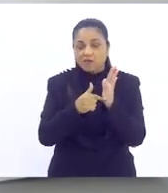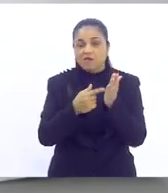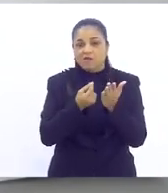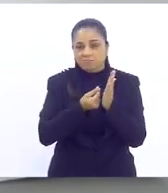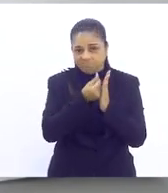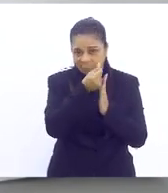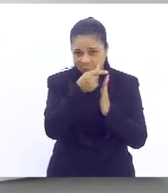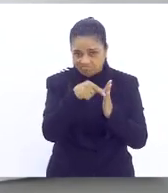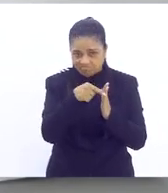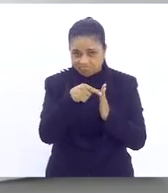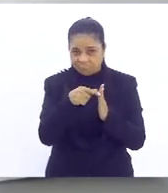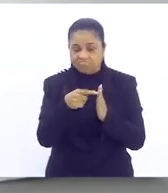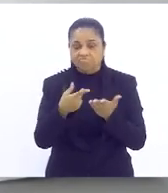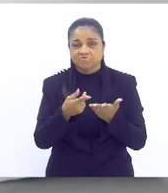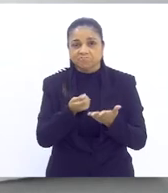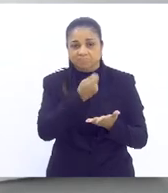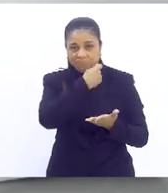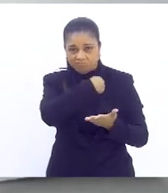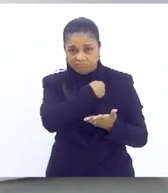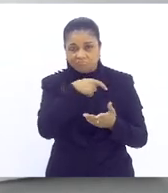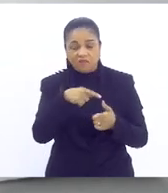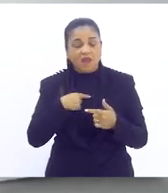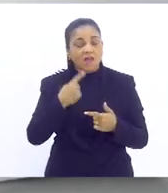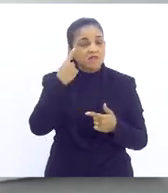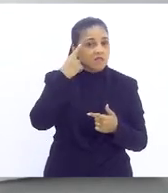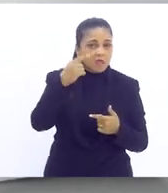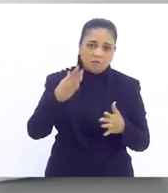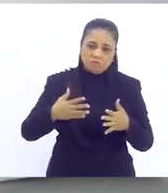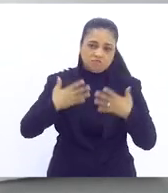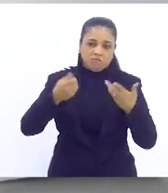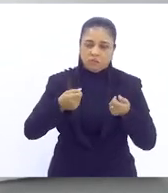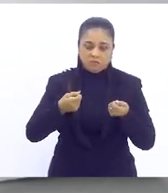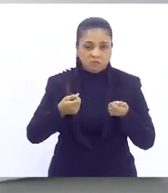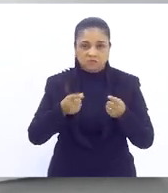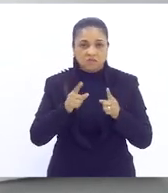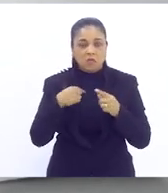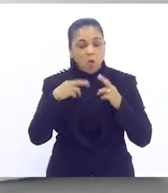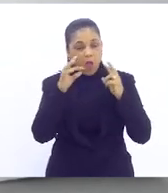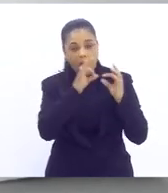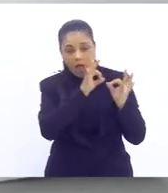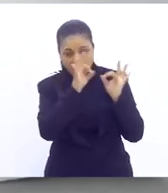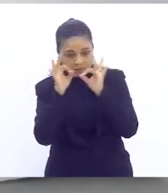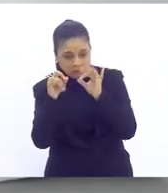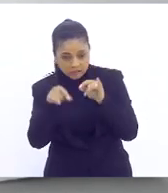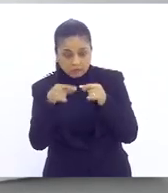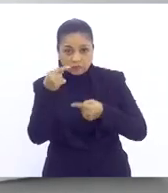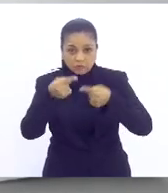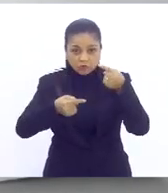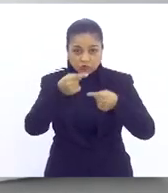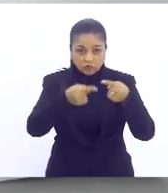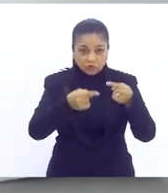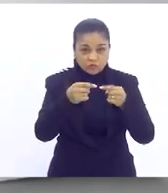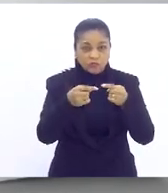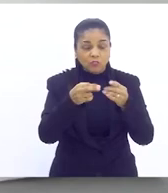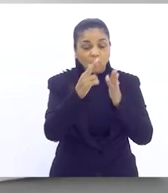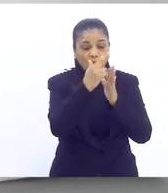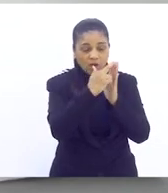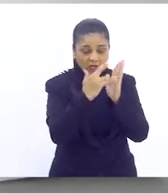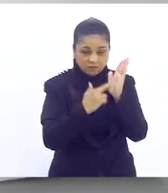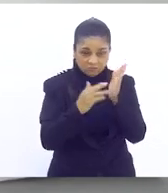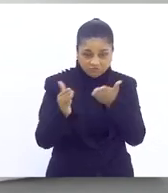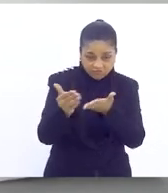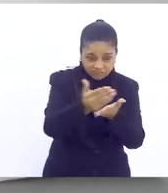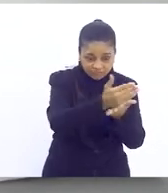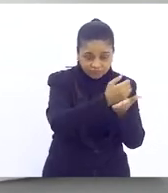a condição desse desse dessa ideia assistimos isso quando se discutiu o regime de recuperação fiscal